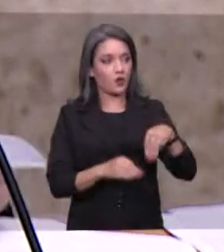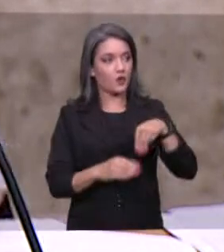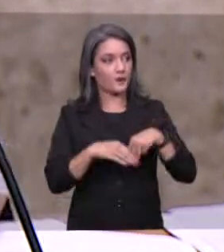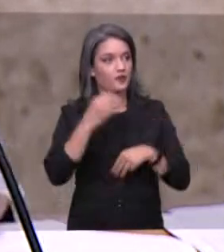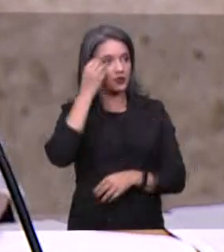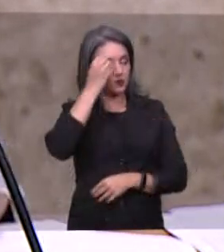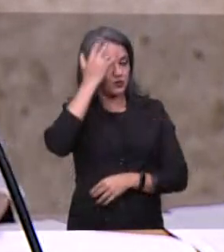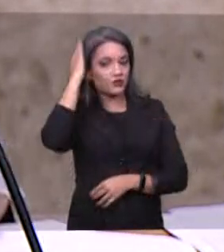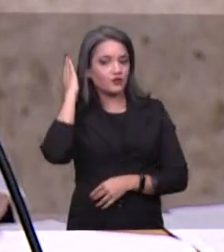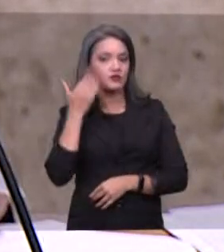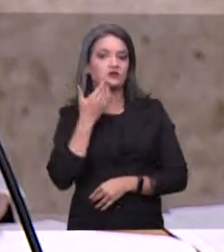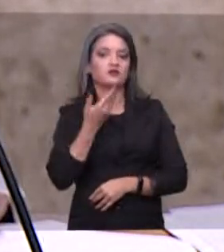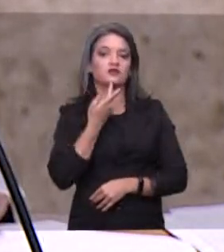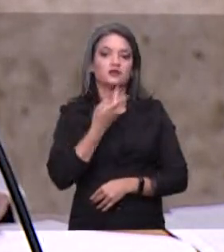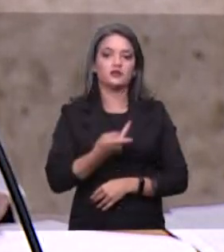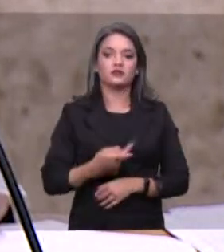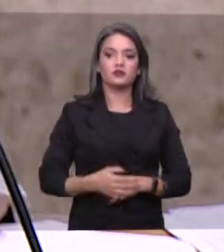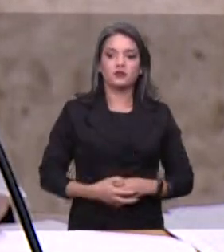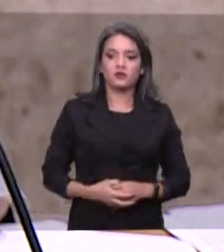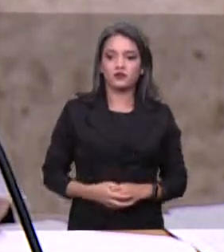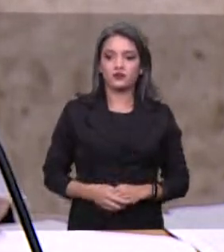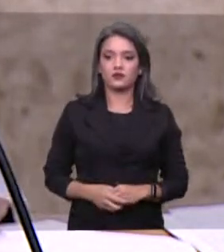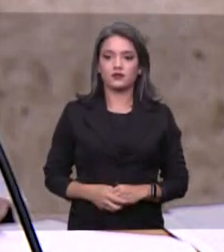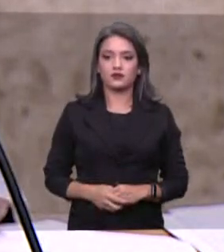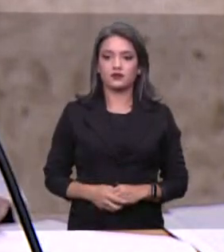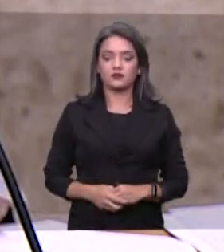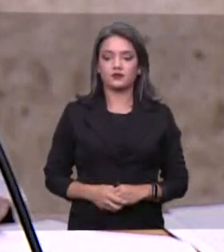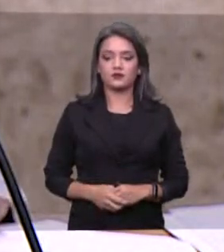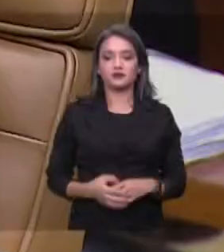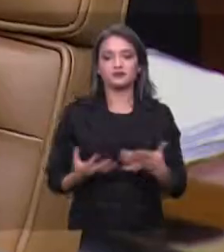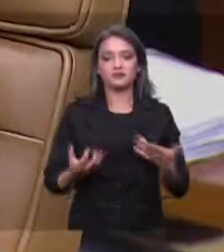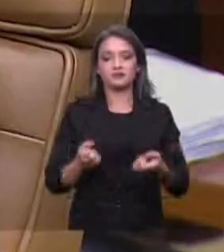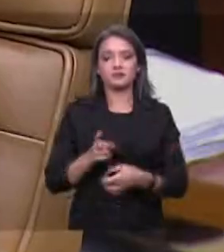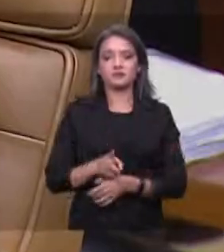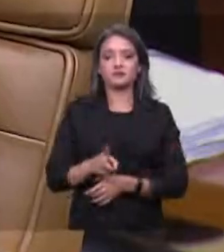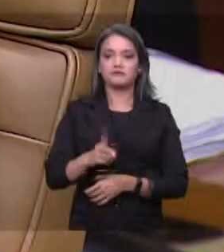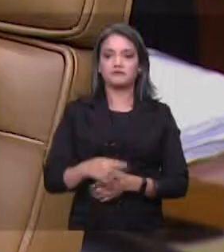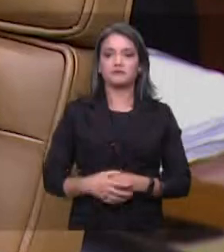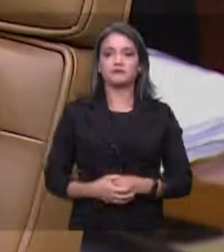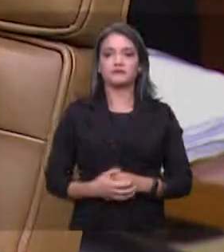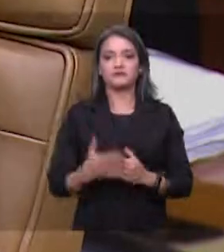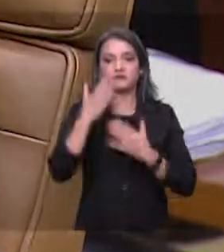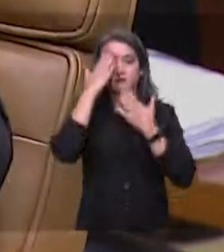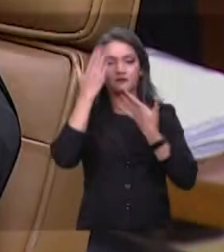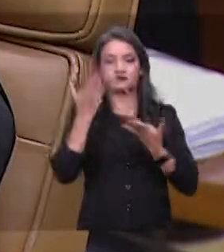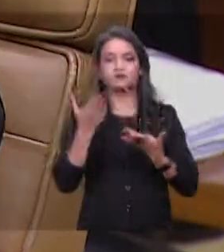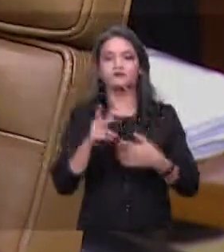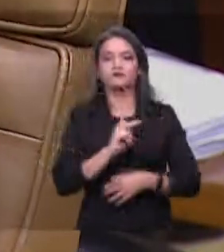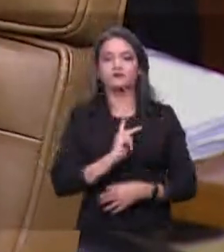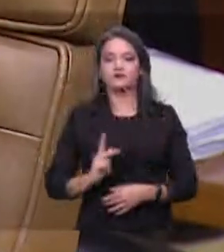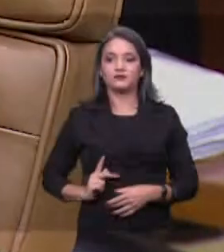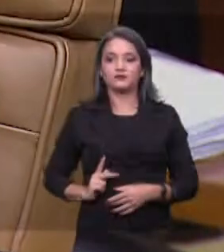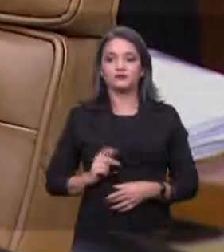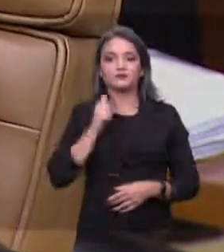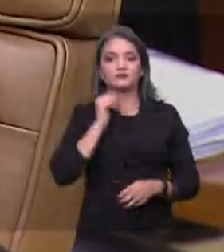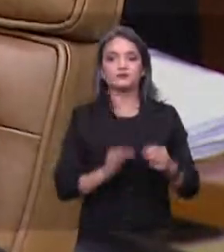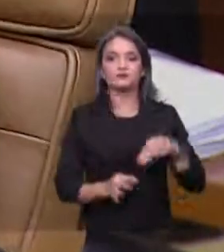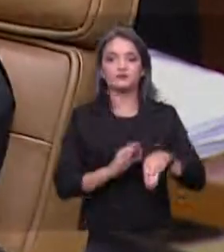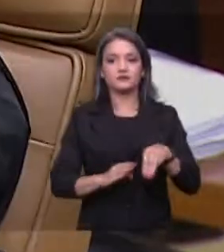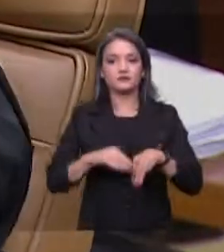concedo e então, vamos prosseguir. Muito obrigado. Excelentíssima senhora presidente, ministra Rosa